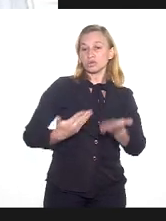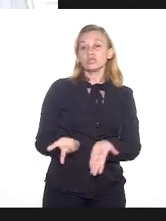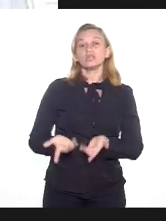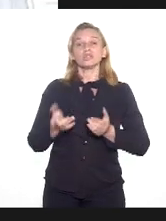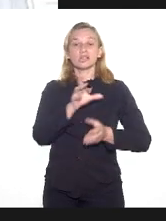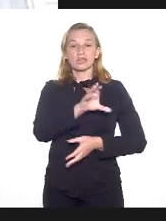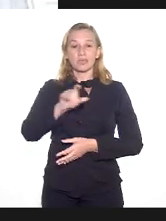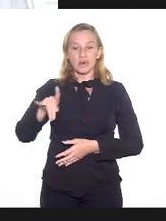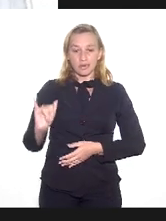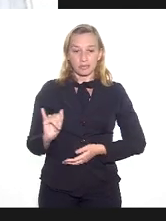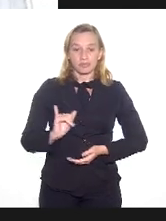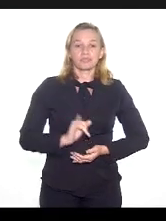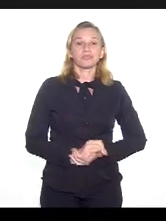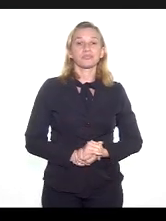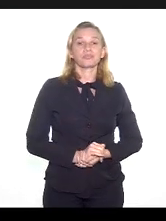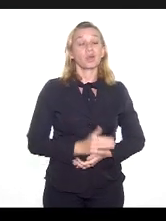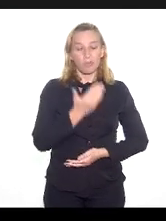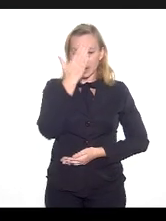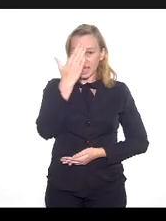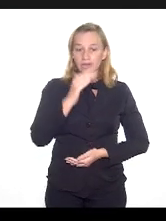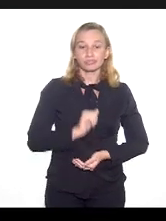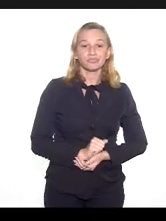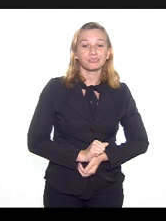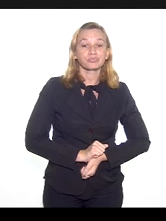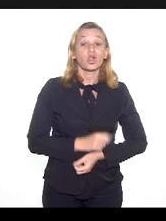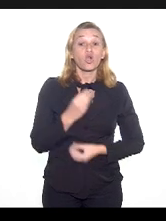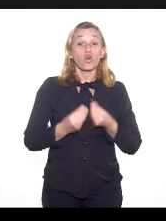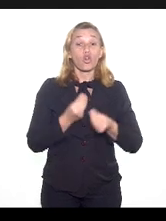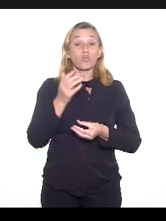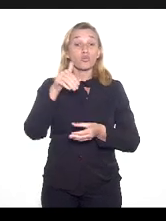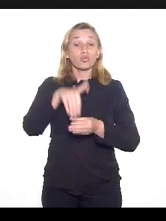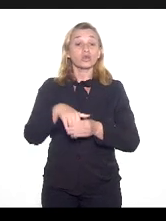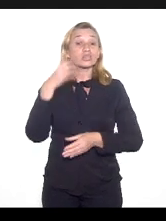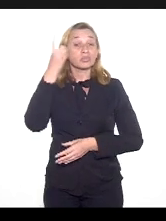dessa CPI. Obrigado. Como vota a deputada